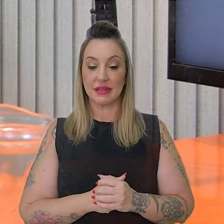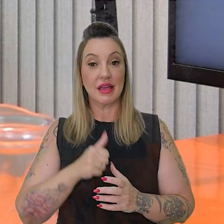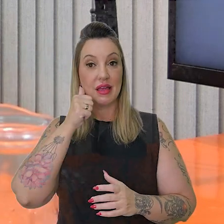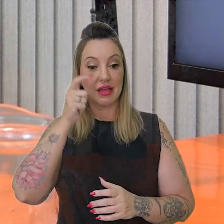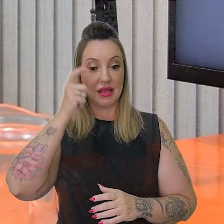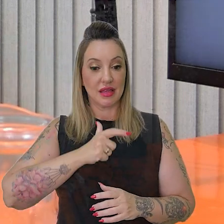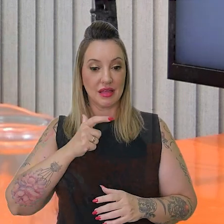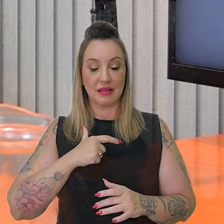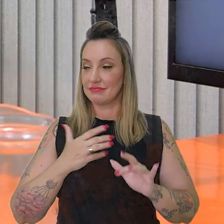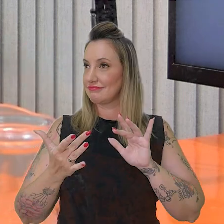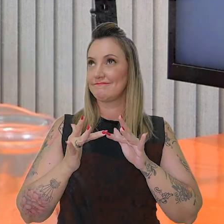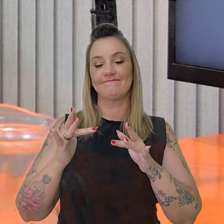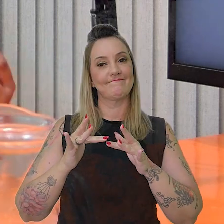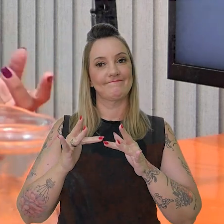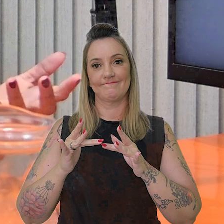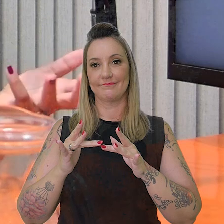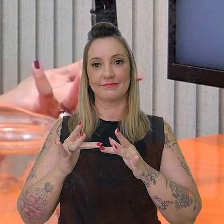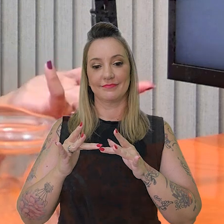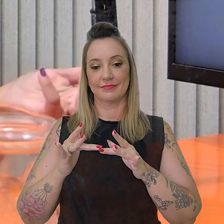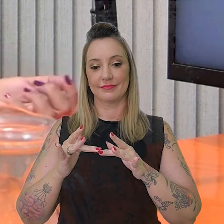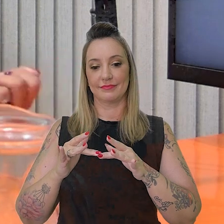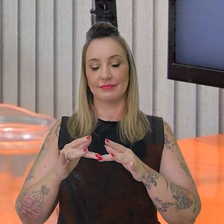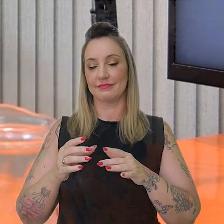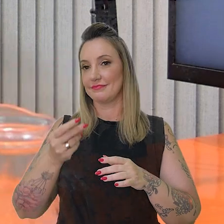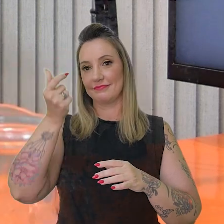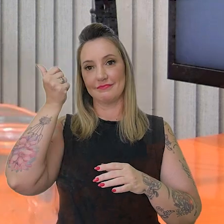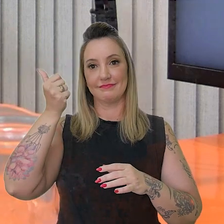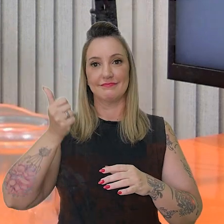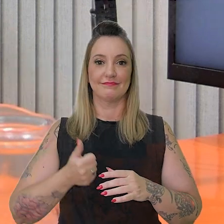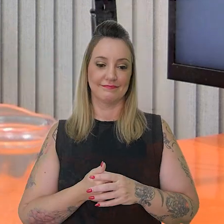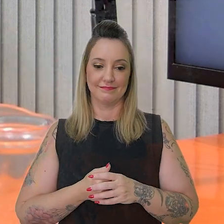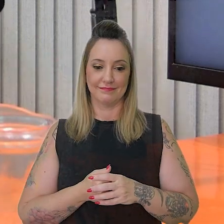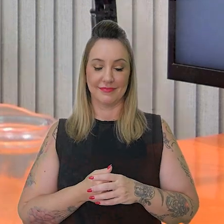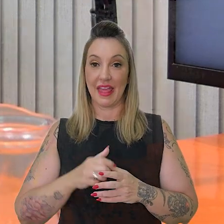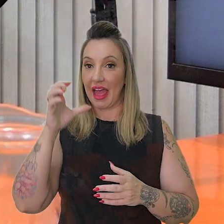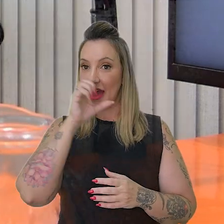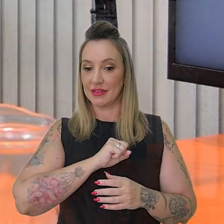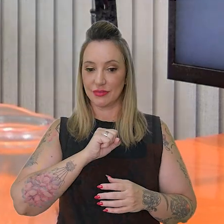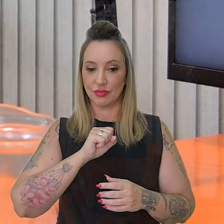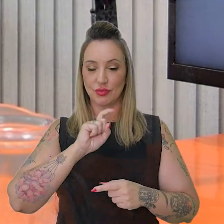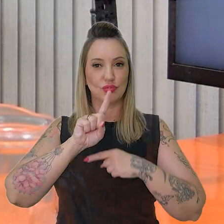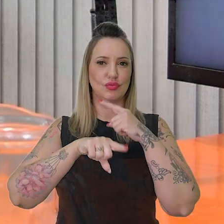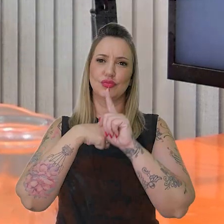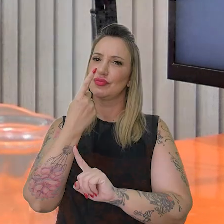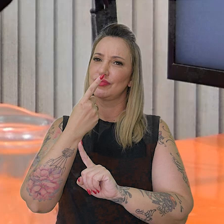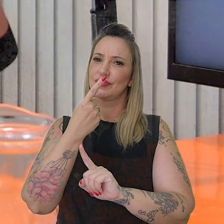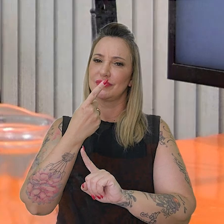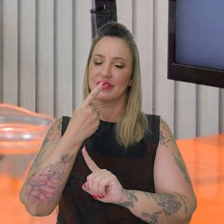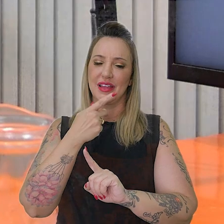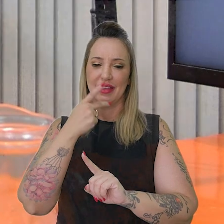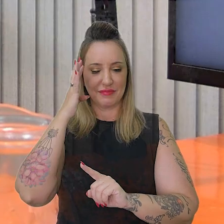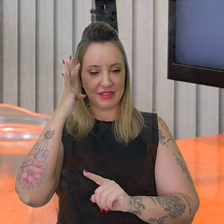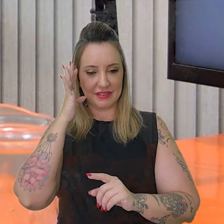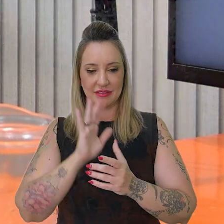as deslumbrantes elas se conectam uhum sim muito rápid muito grau num grau muito